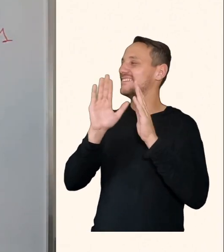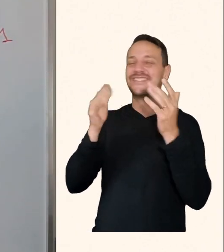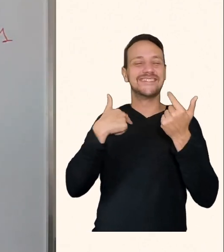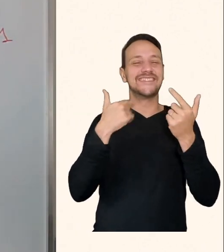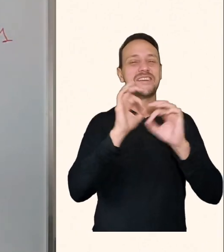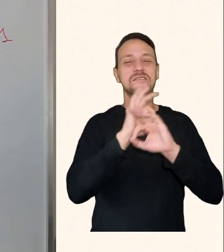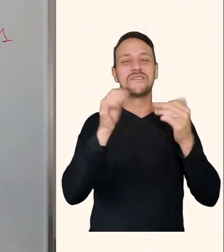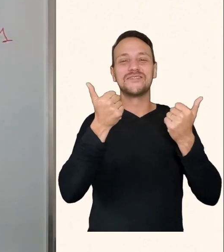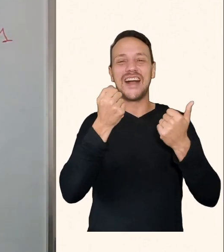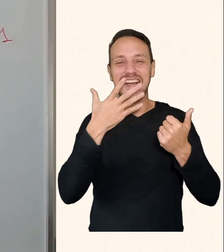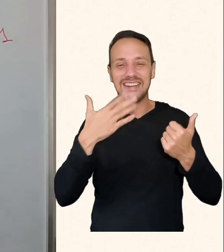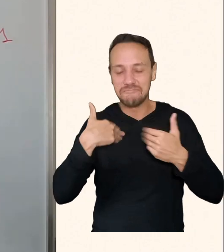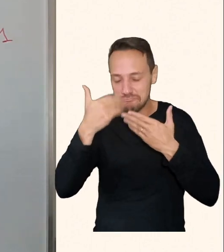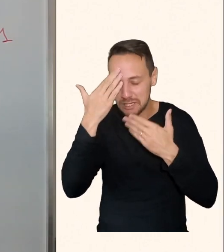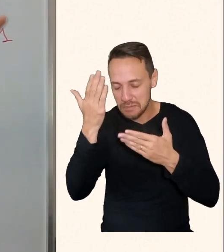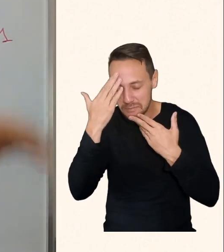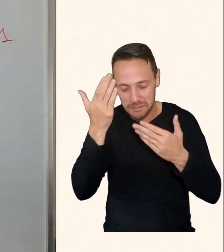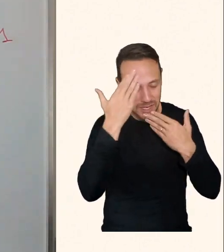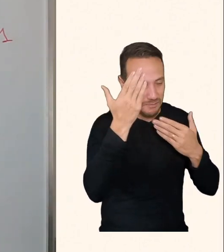É isso aí, pessoal. Valeu,